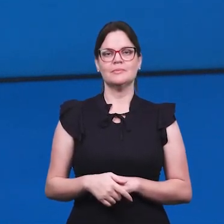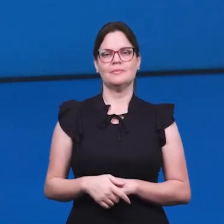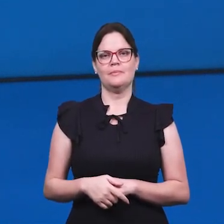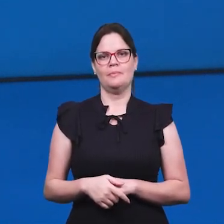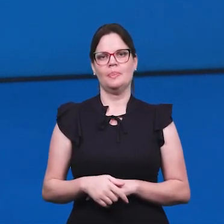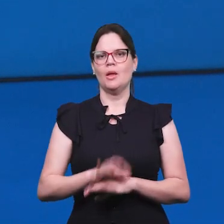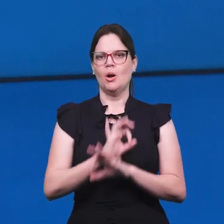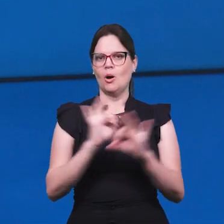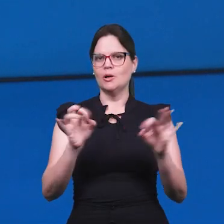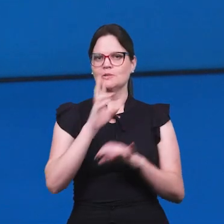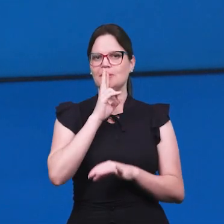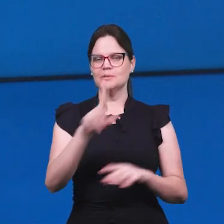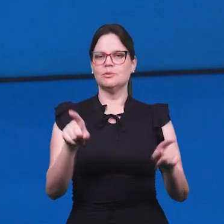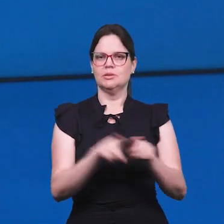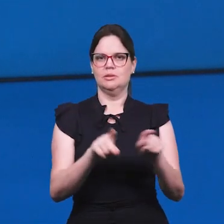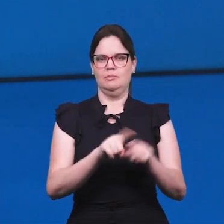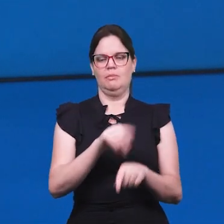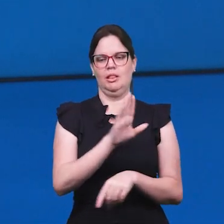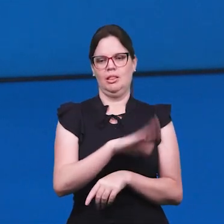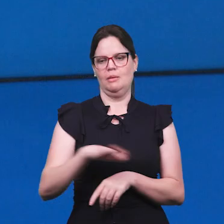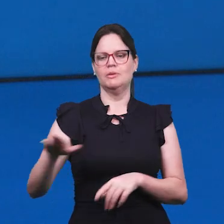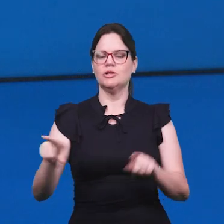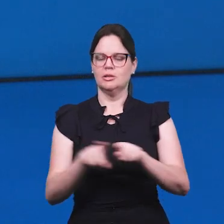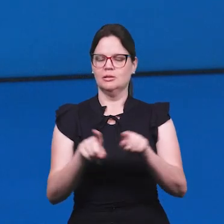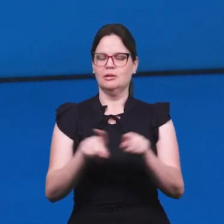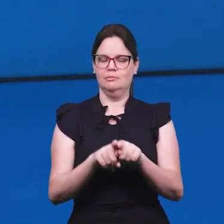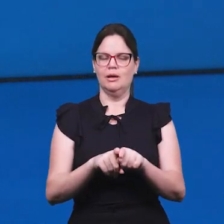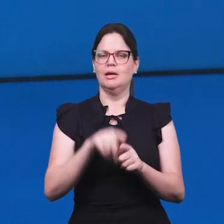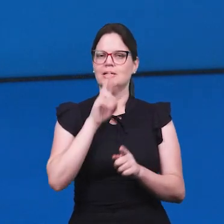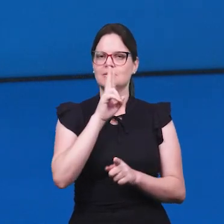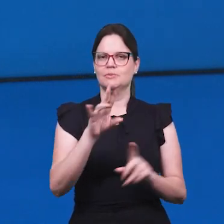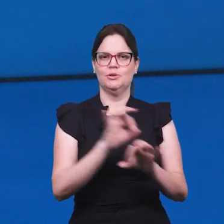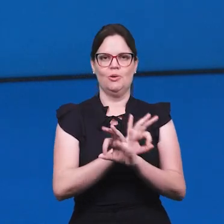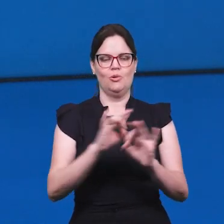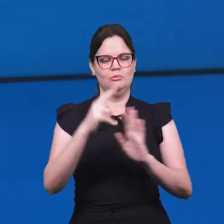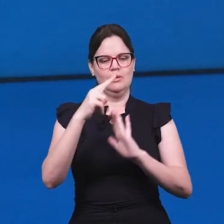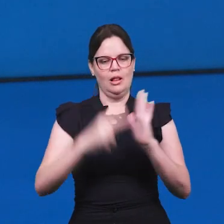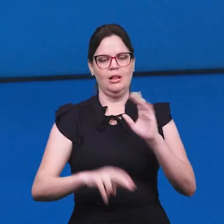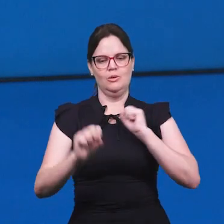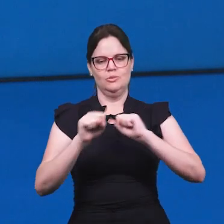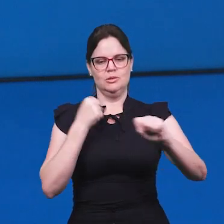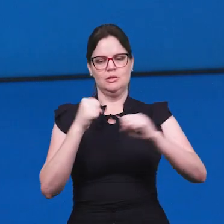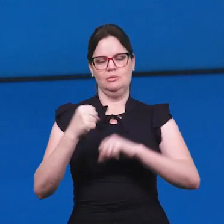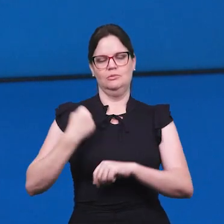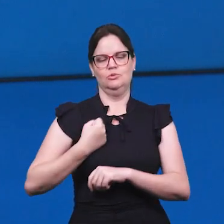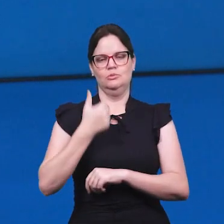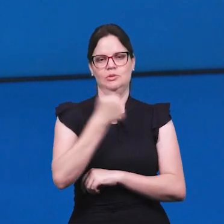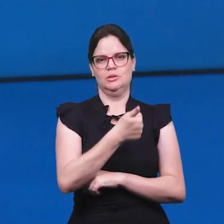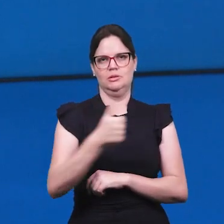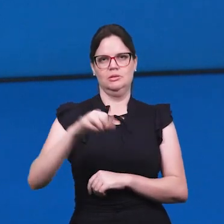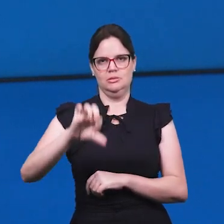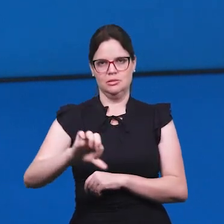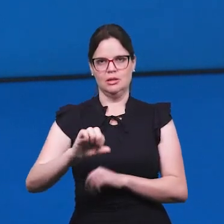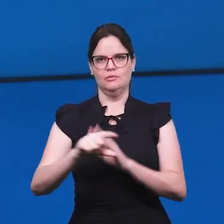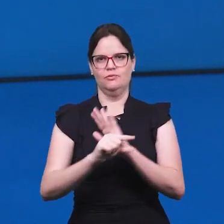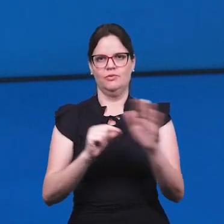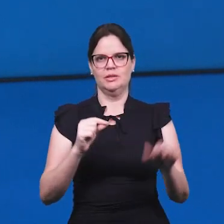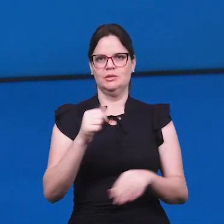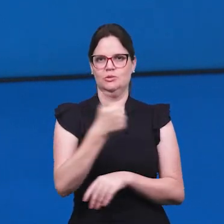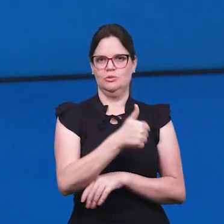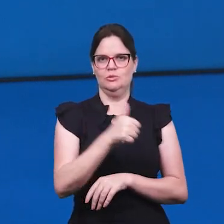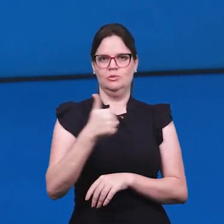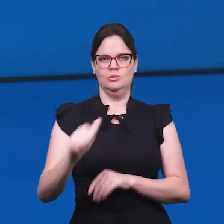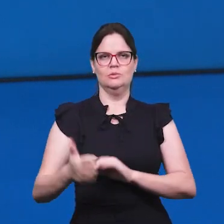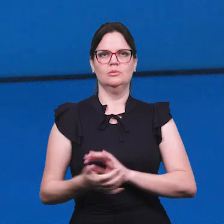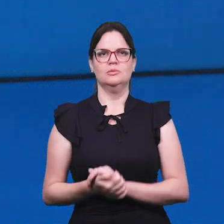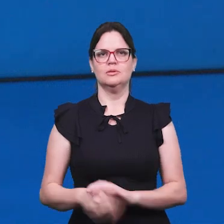para não pecarmos, né? Pecar é contra o Senhor. E muito bem feita pelo intermediário a leitura do texto do